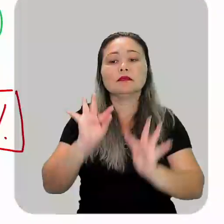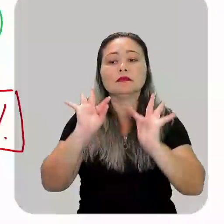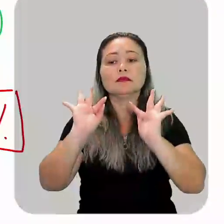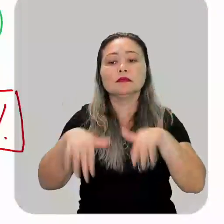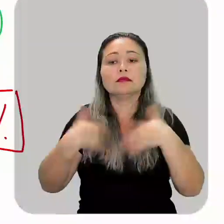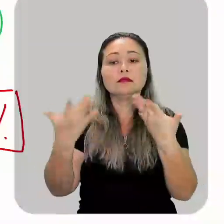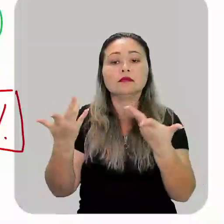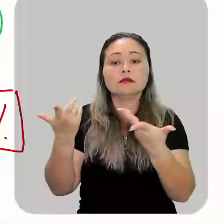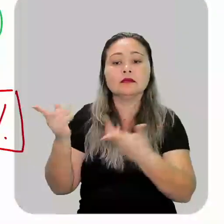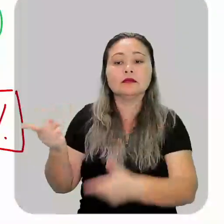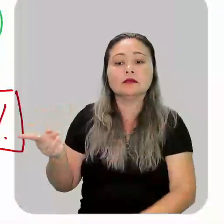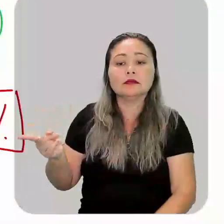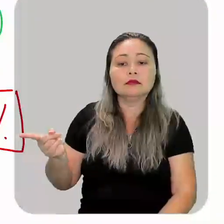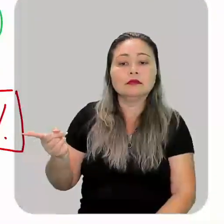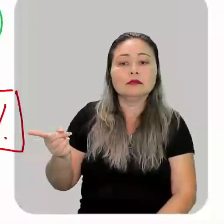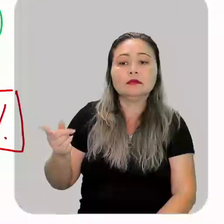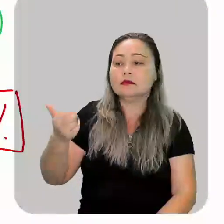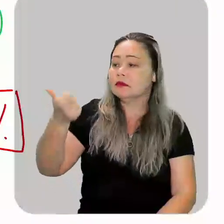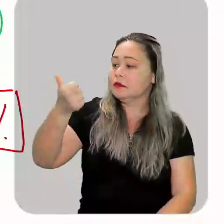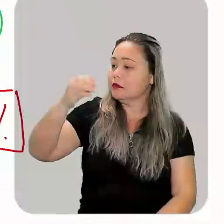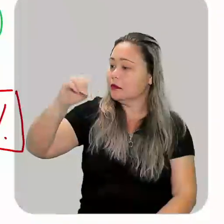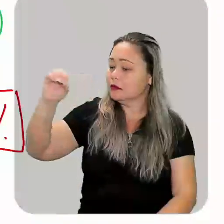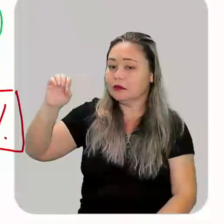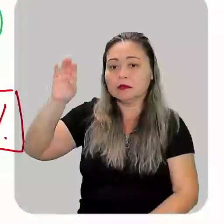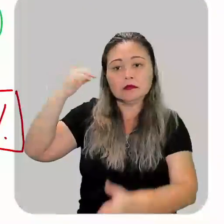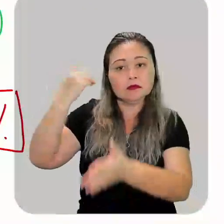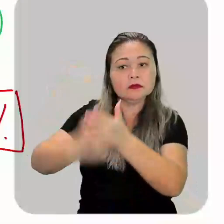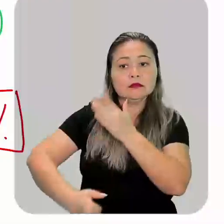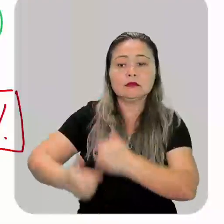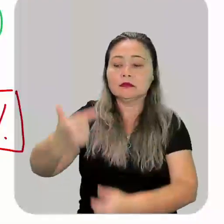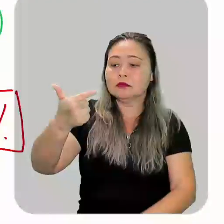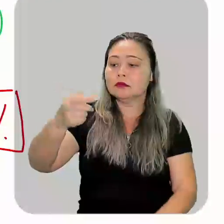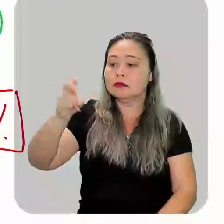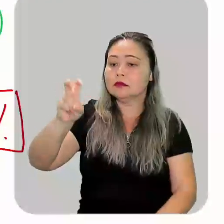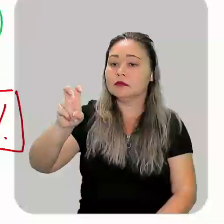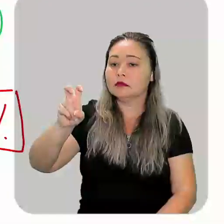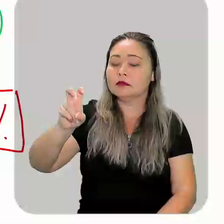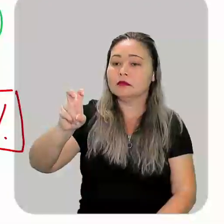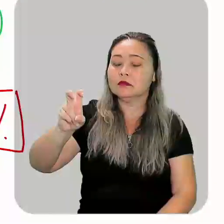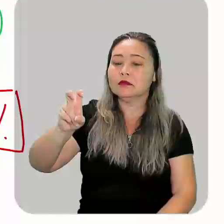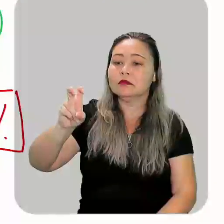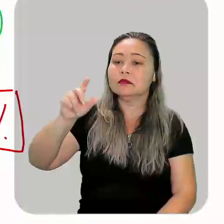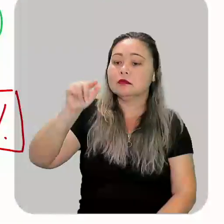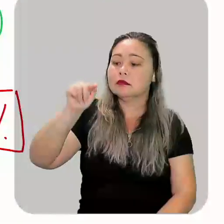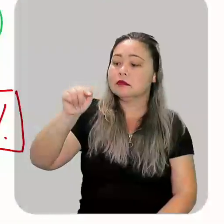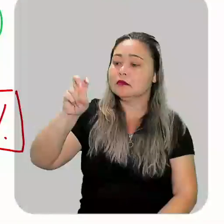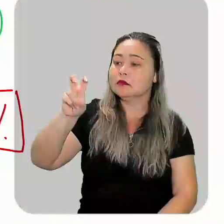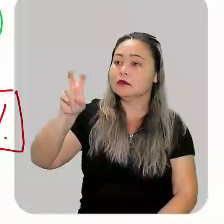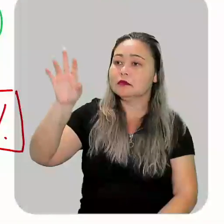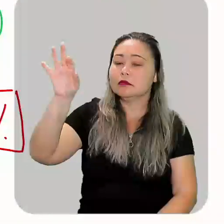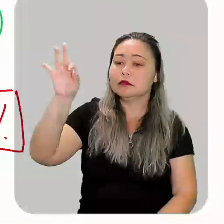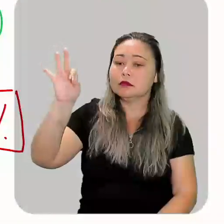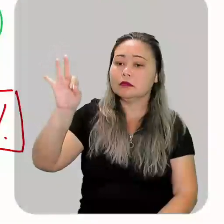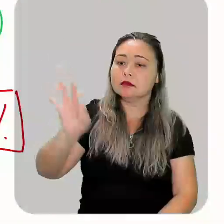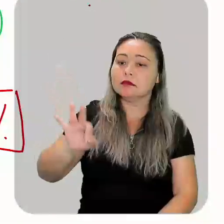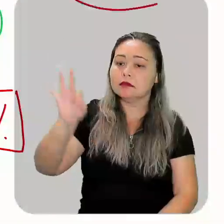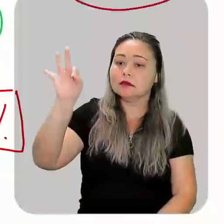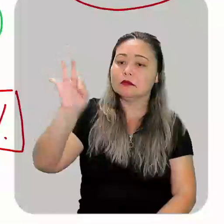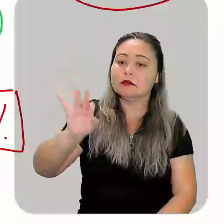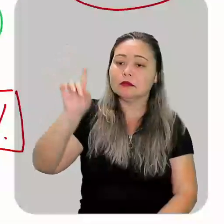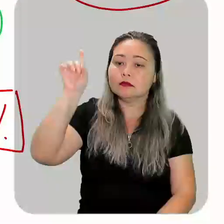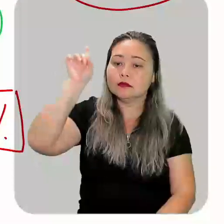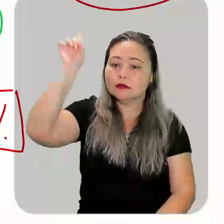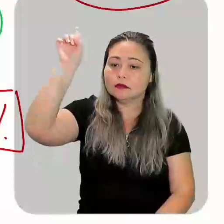Finalizando, então, o que a gente vai fazer? 100 menos o 25. Que vai dar